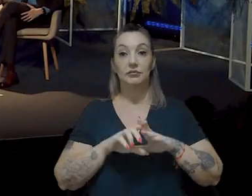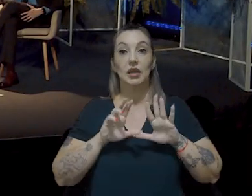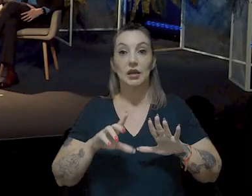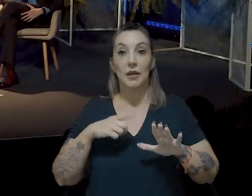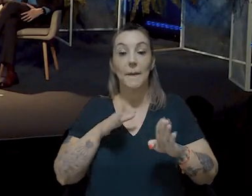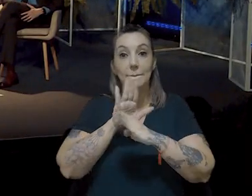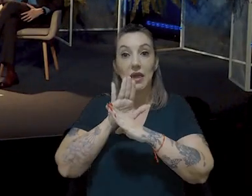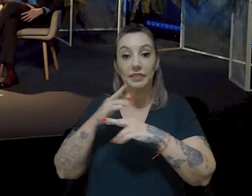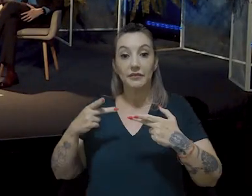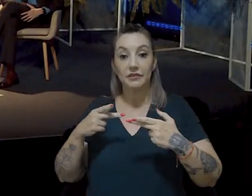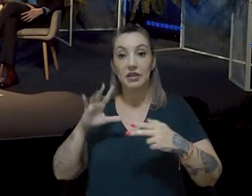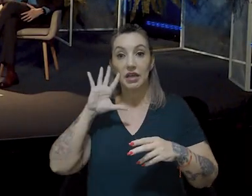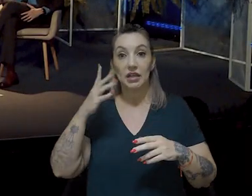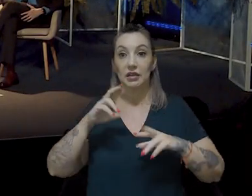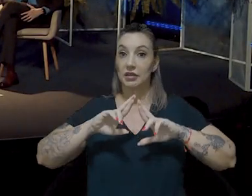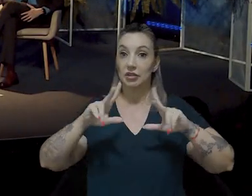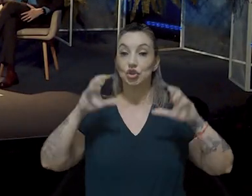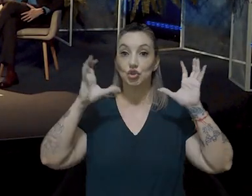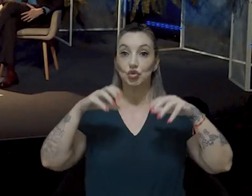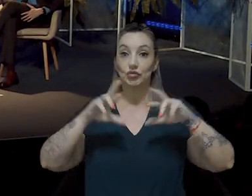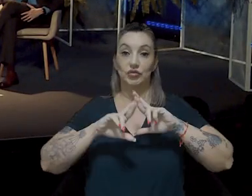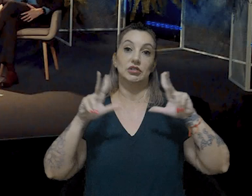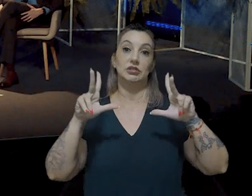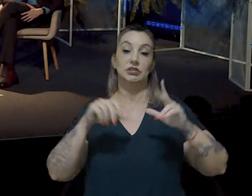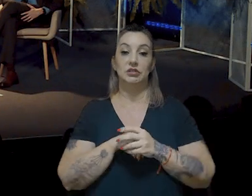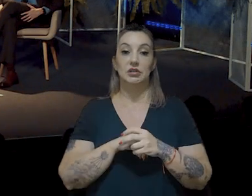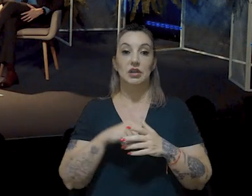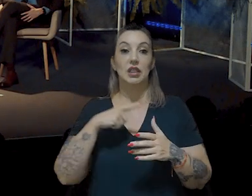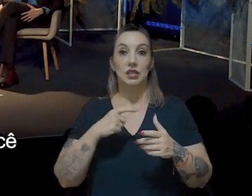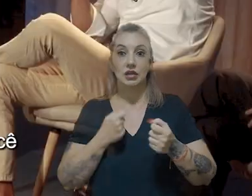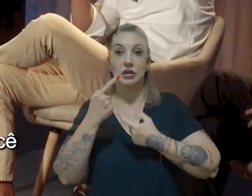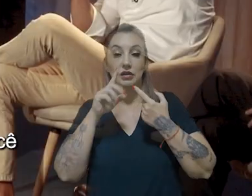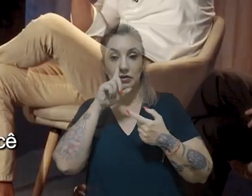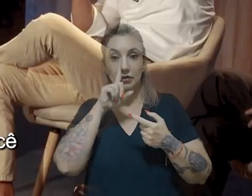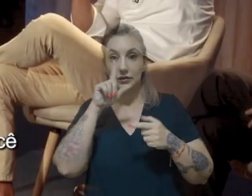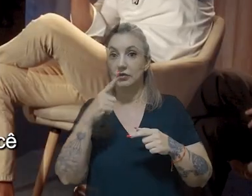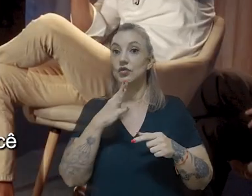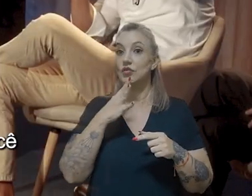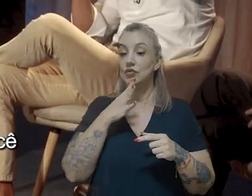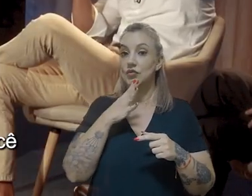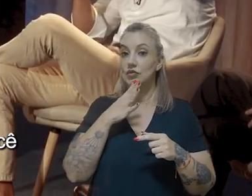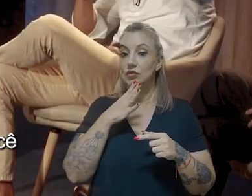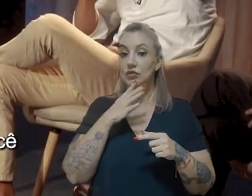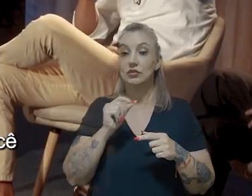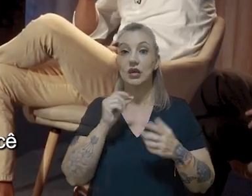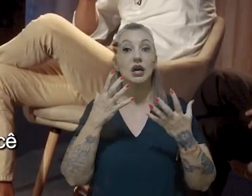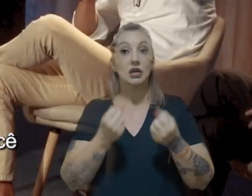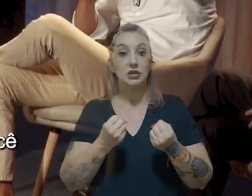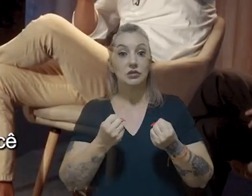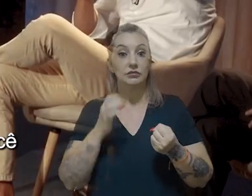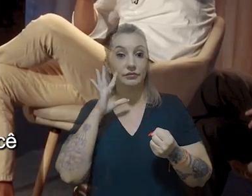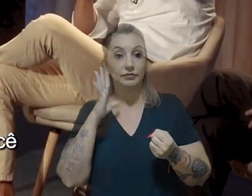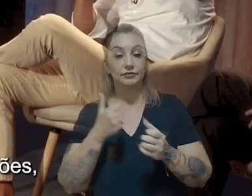tem seus benefícios o clima é diferente o regime de chuva é diferente então você tem alguns riscos por não conhecer tão bem e que você tem que assumir e